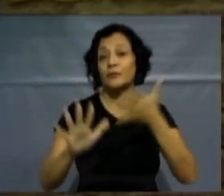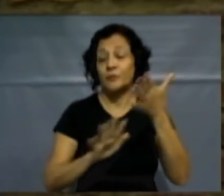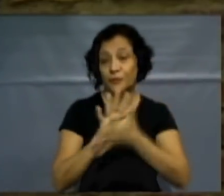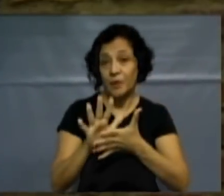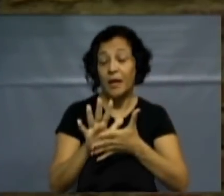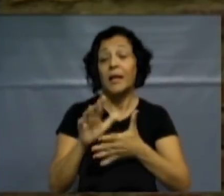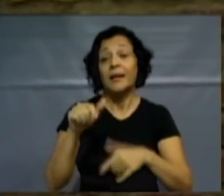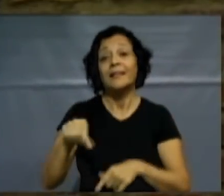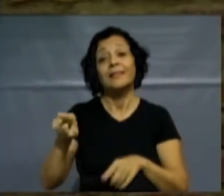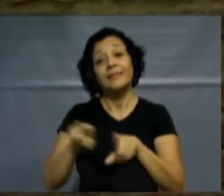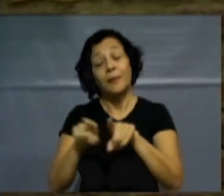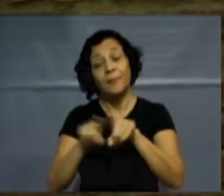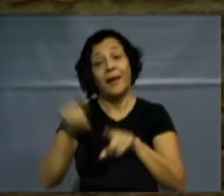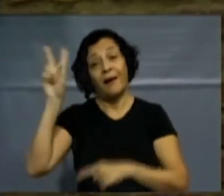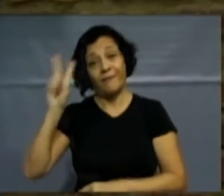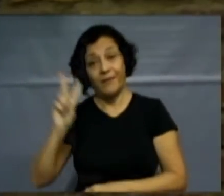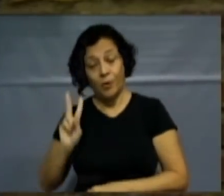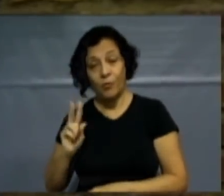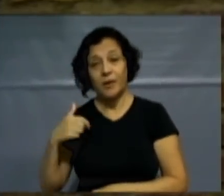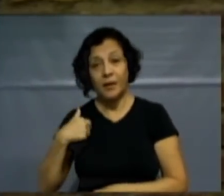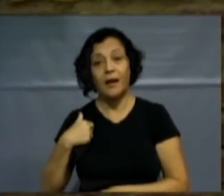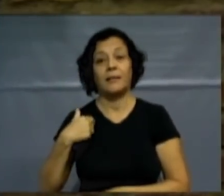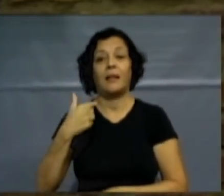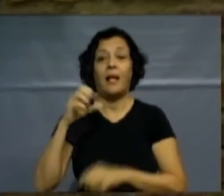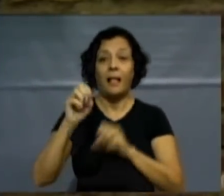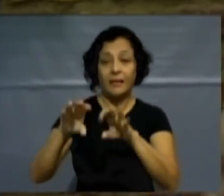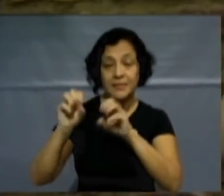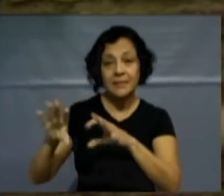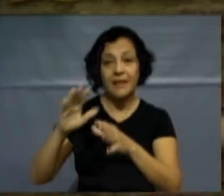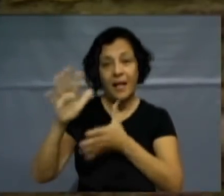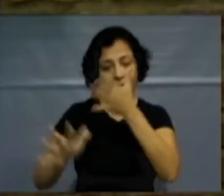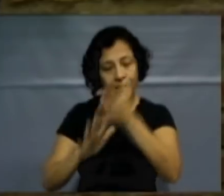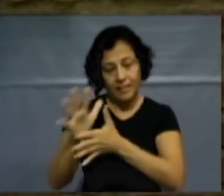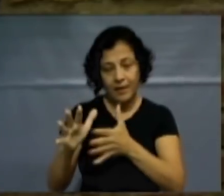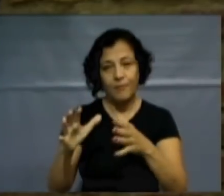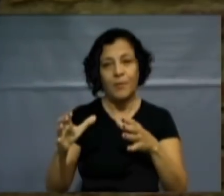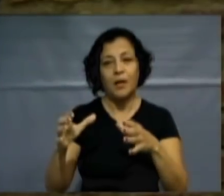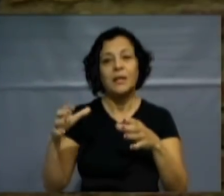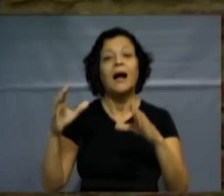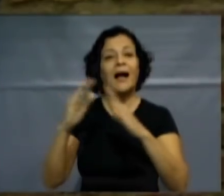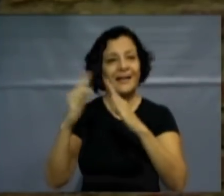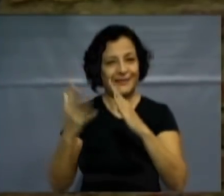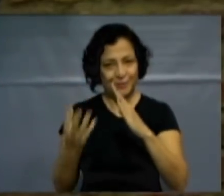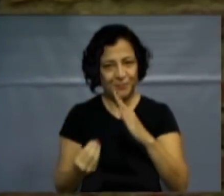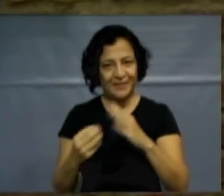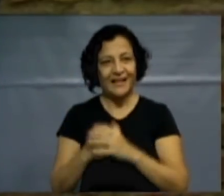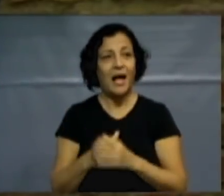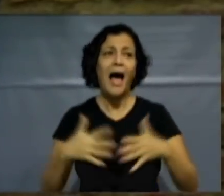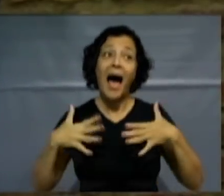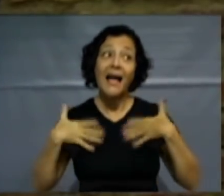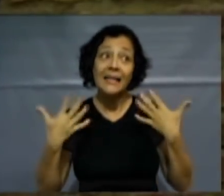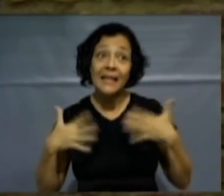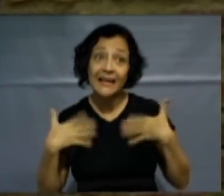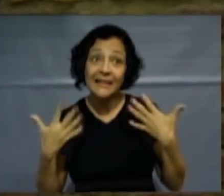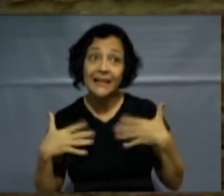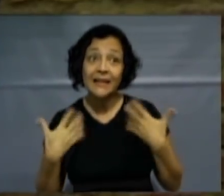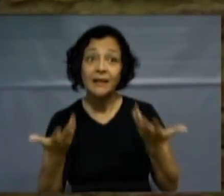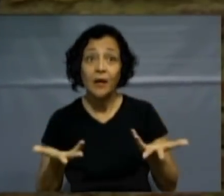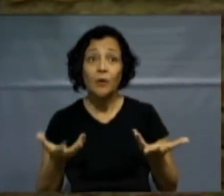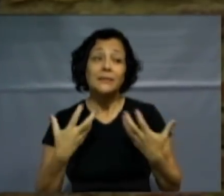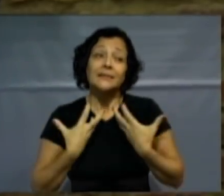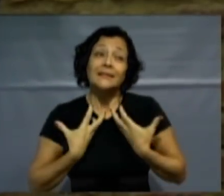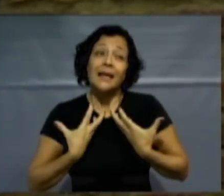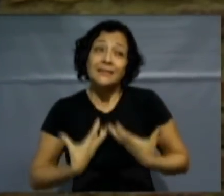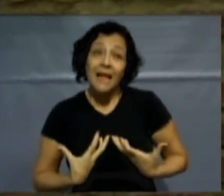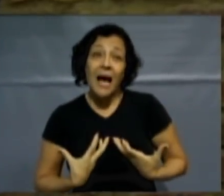nossa maestra ali, Verônica Lima. Então a gente realmente assim vem assim com bastante alegria, e vocês me desculpem um pouco assim pelo cansaço